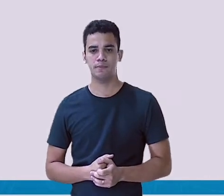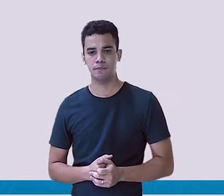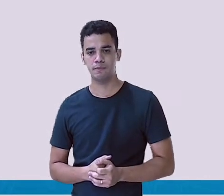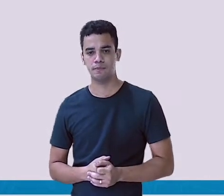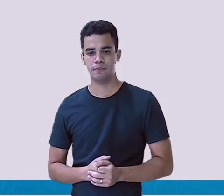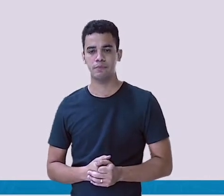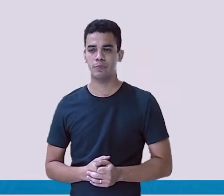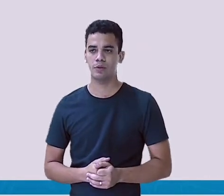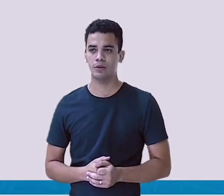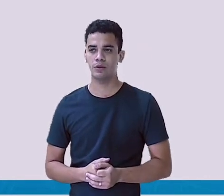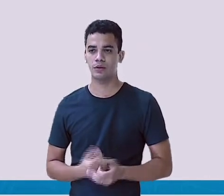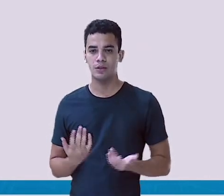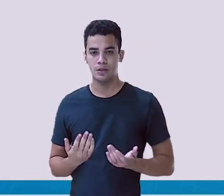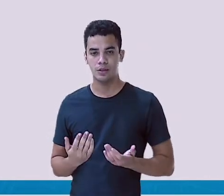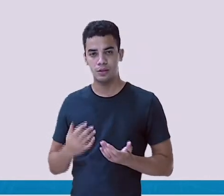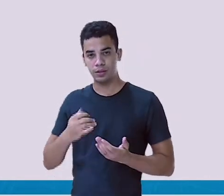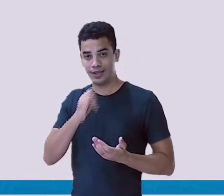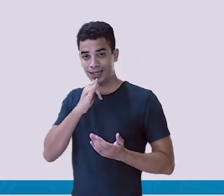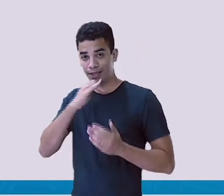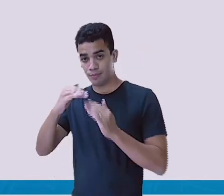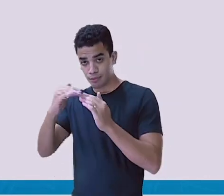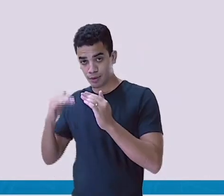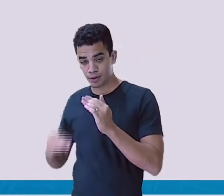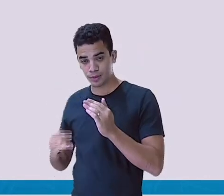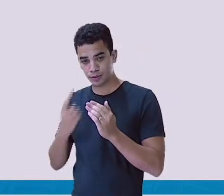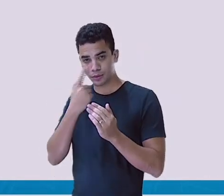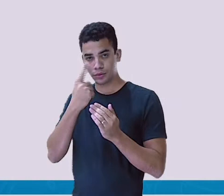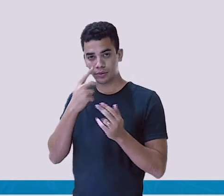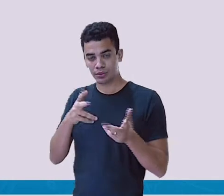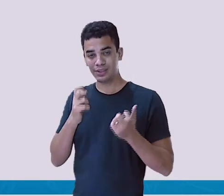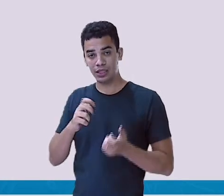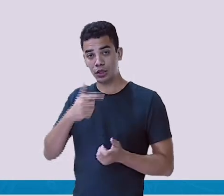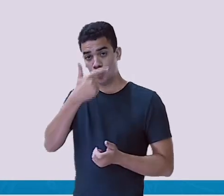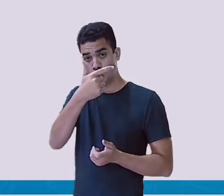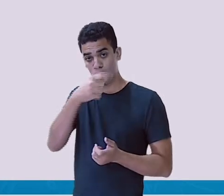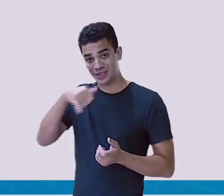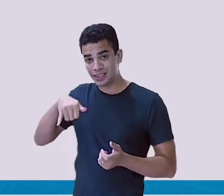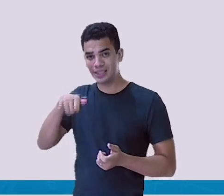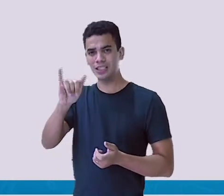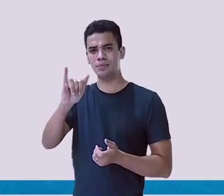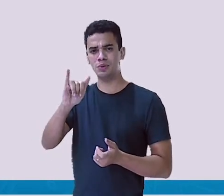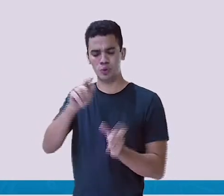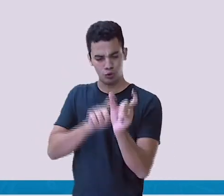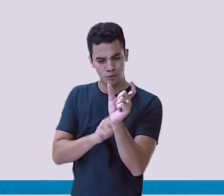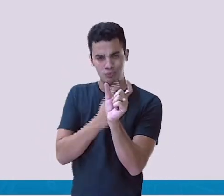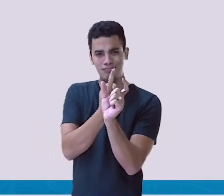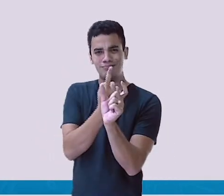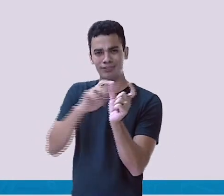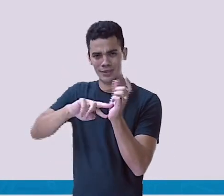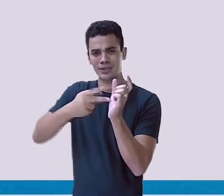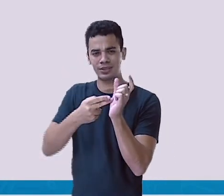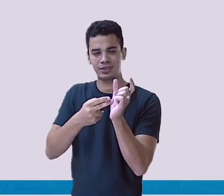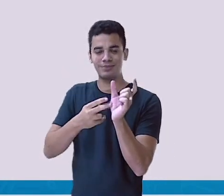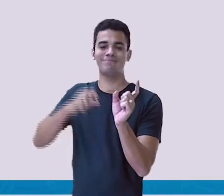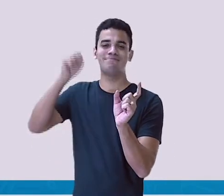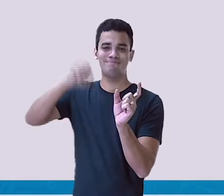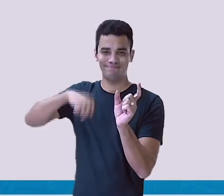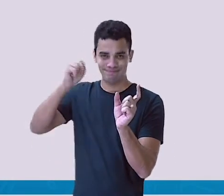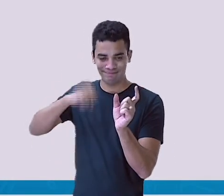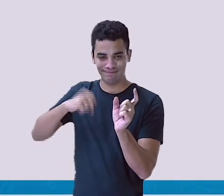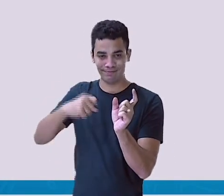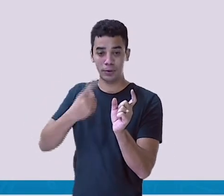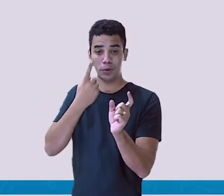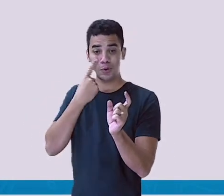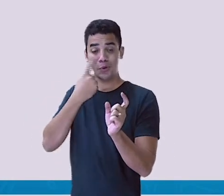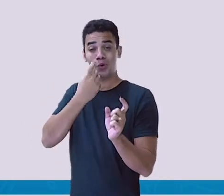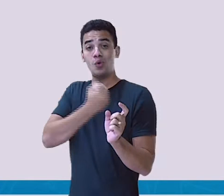Aqui eu tenho 2y. É um monômio? Sim. Quem é o coeficiente? 2. Quem